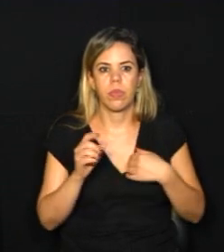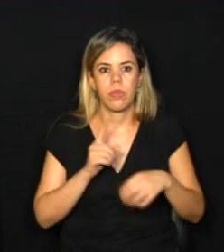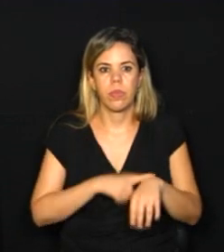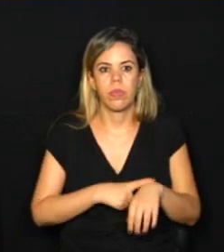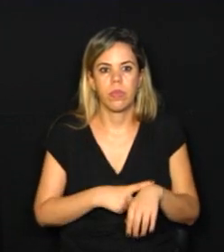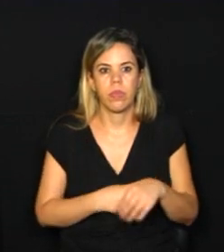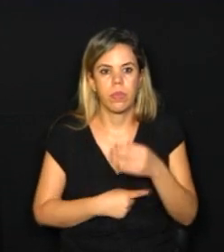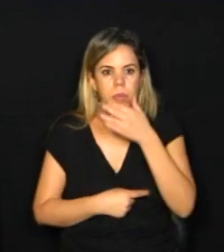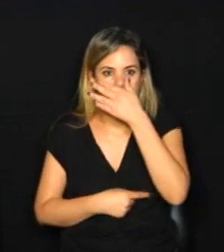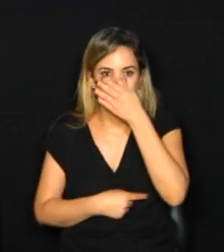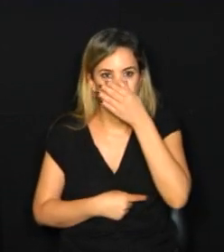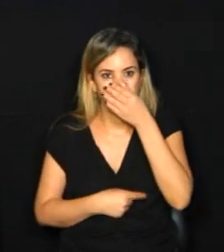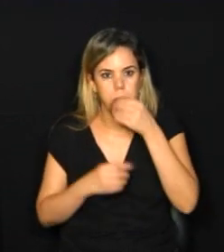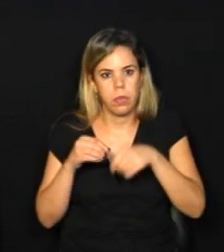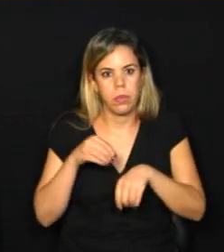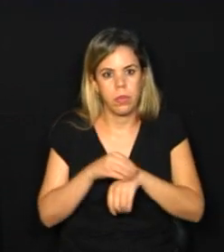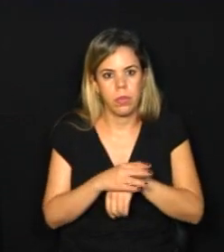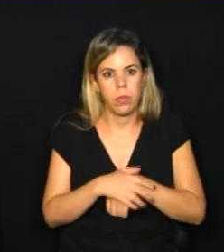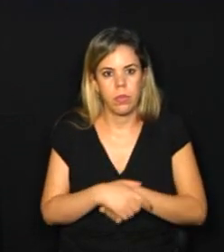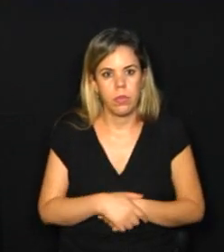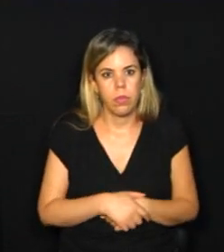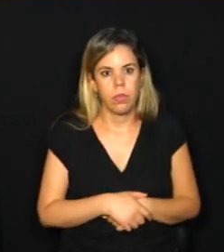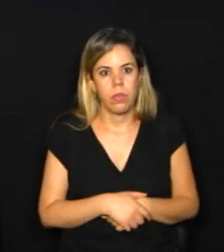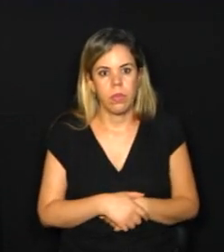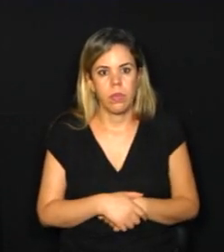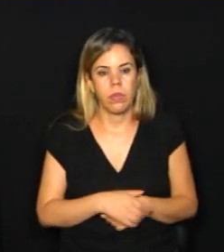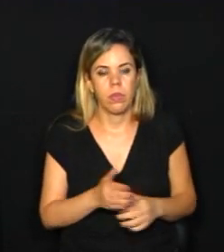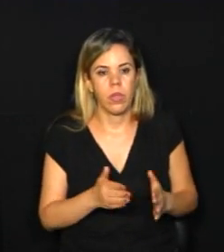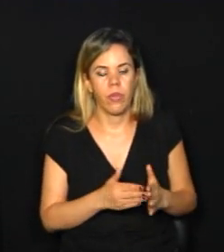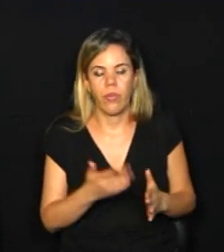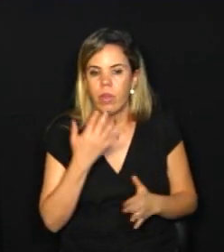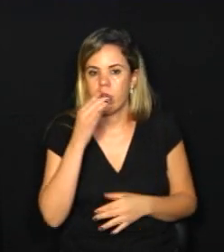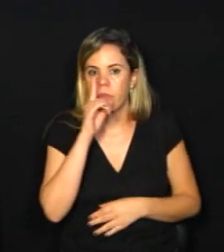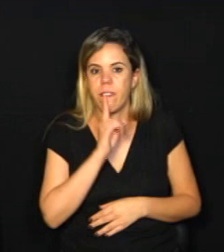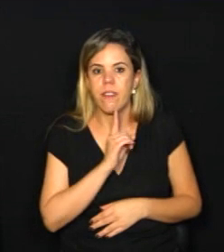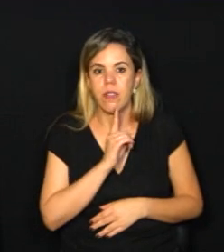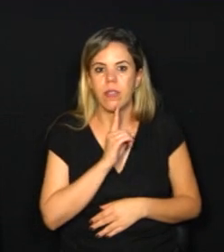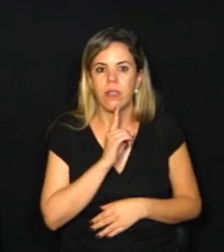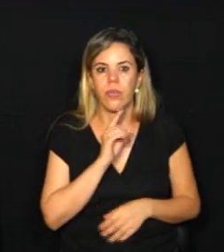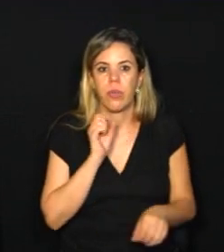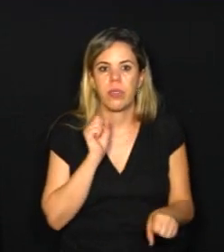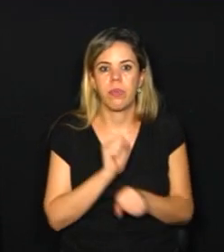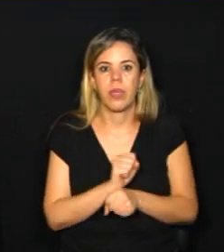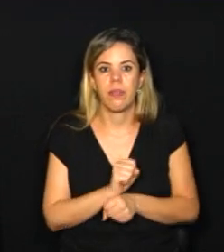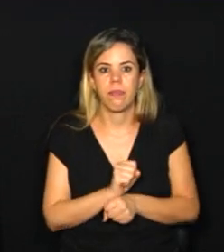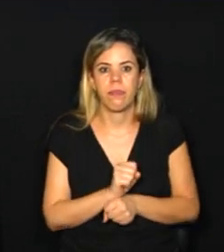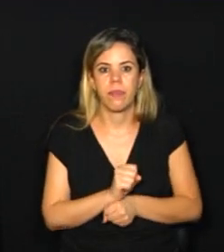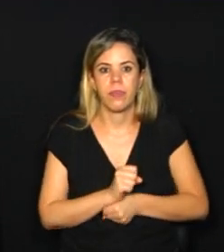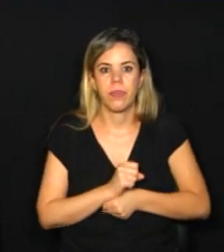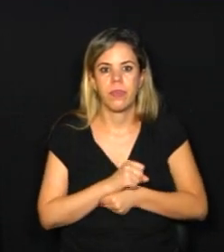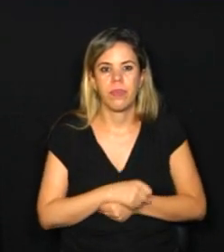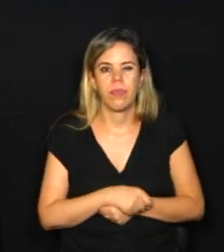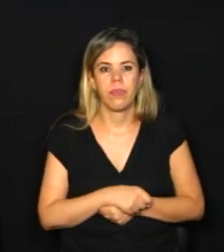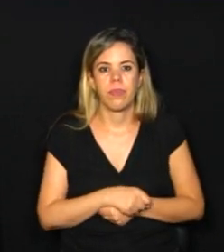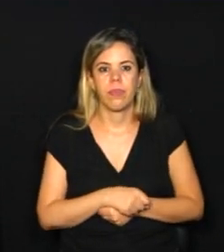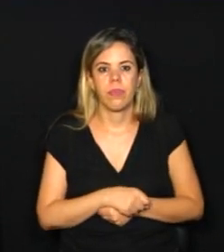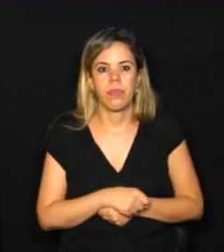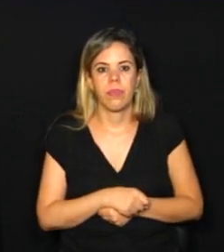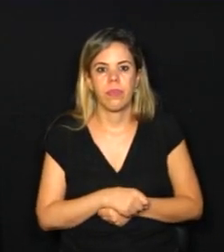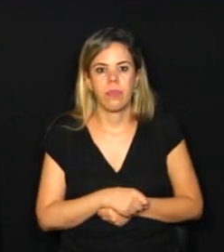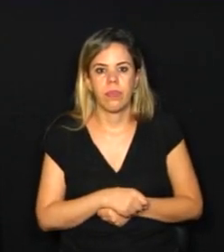foram indicadas na fase amarela. Então, vamos aguardar. É uma decisão